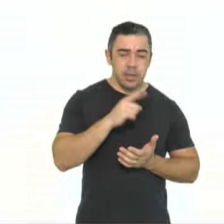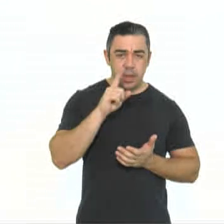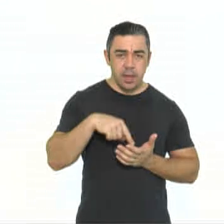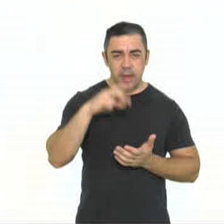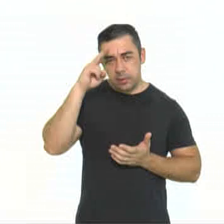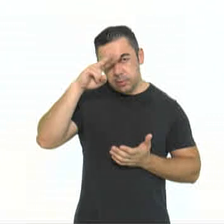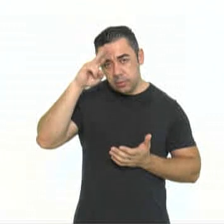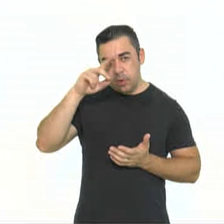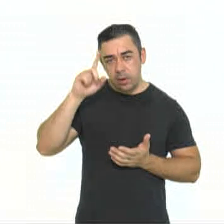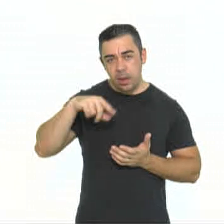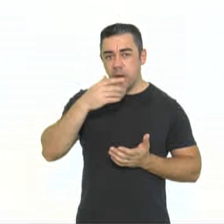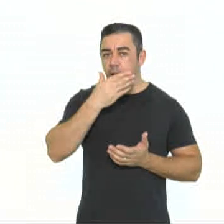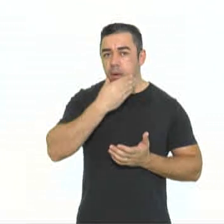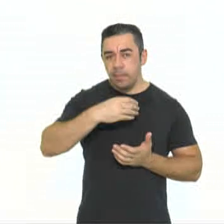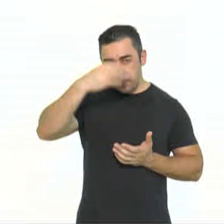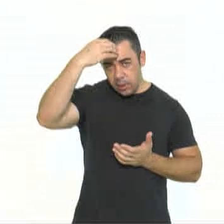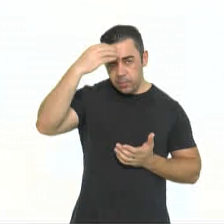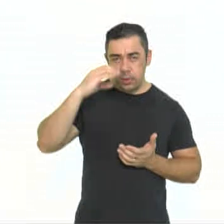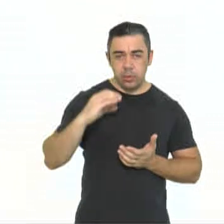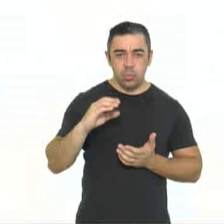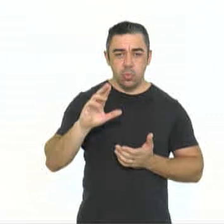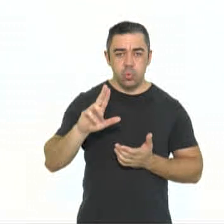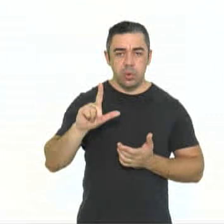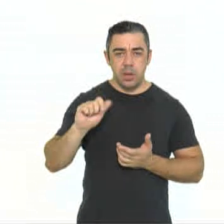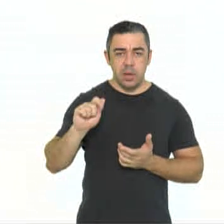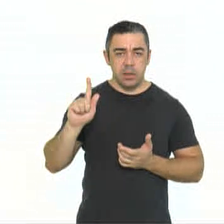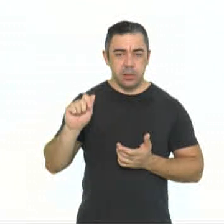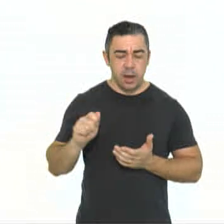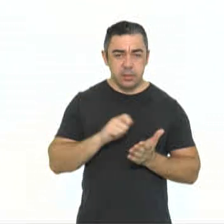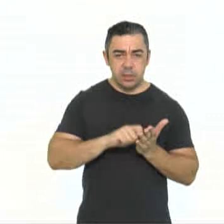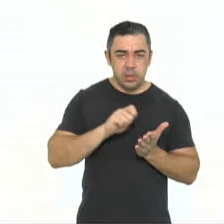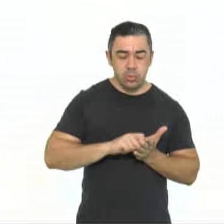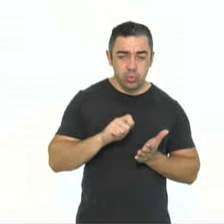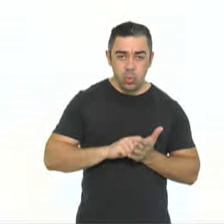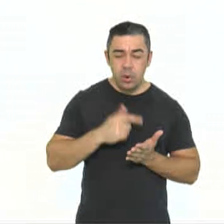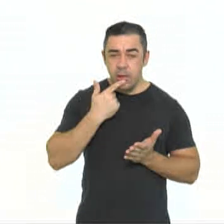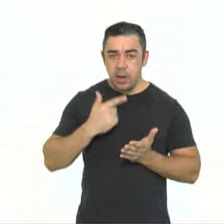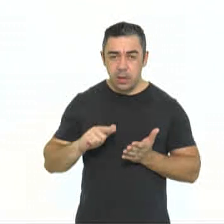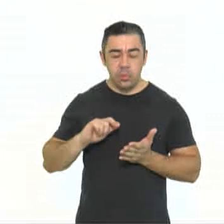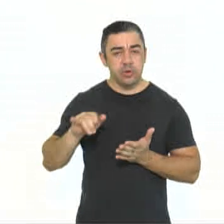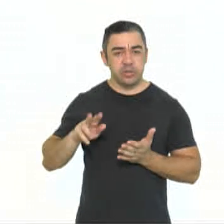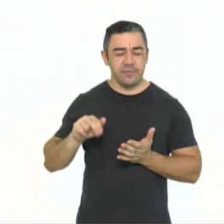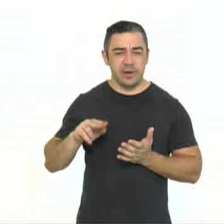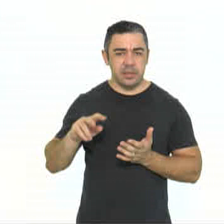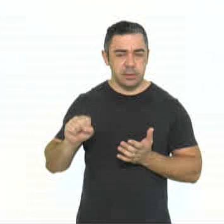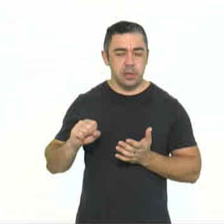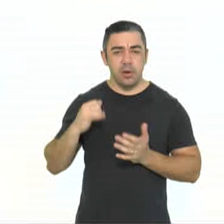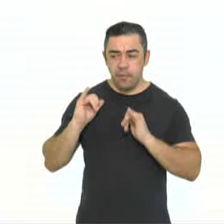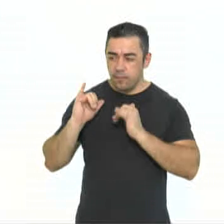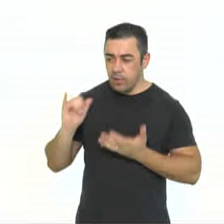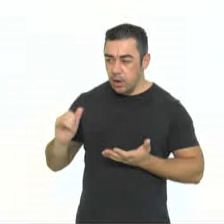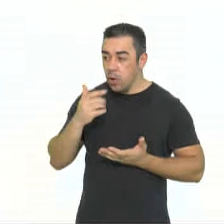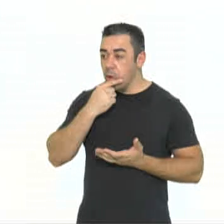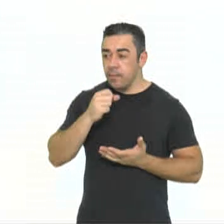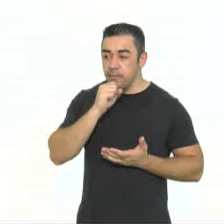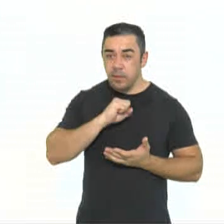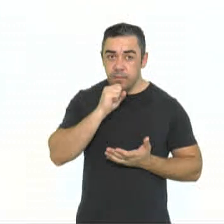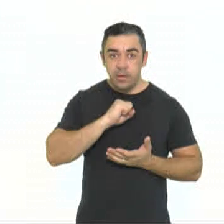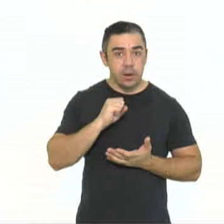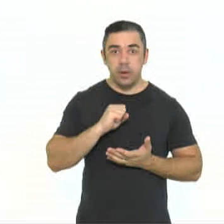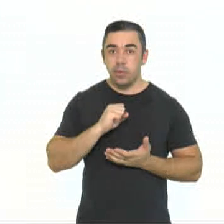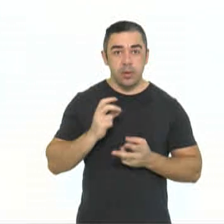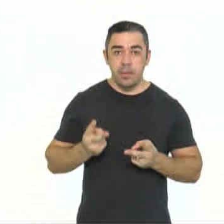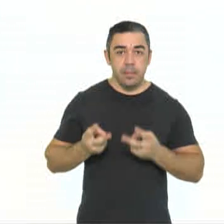das histórias do príncipe Kulanga, escritor javanês de muito mérito. Logo, informei disso o velho barão, que,